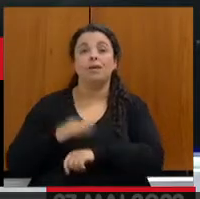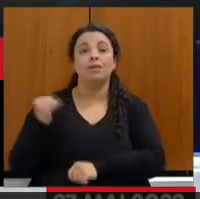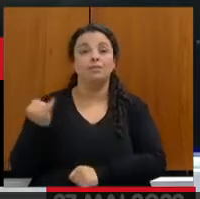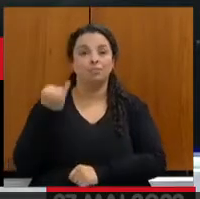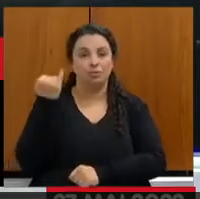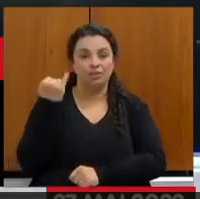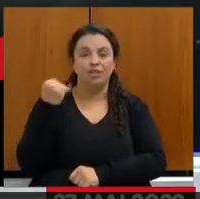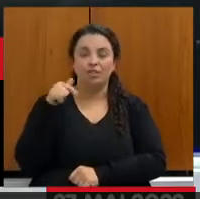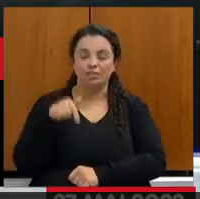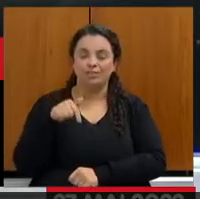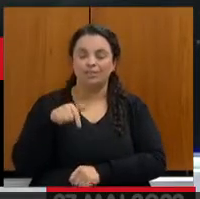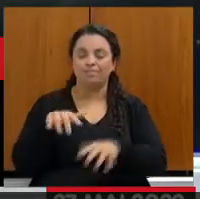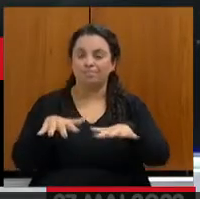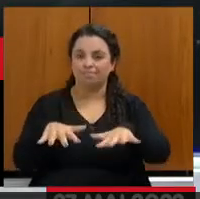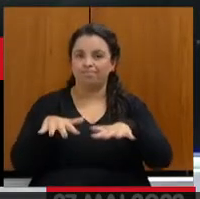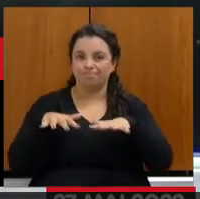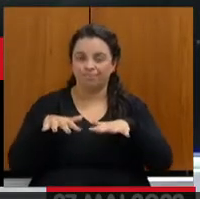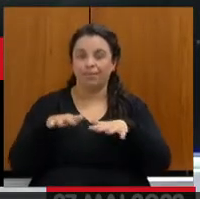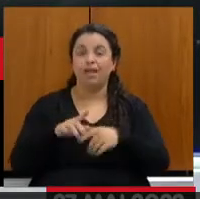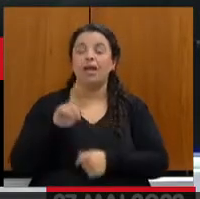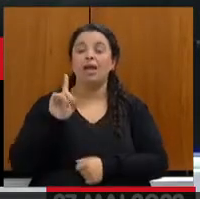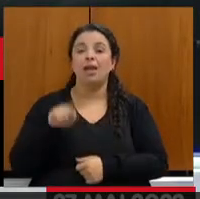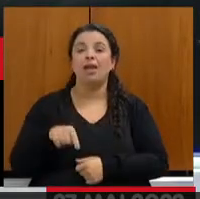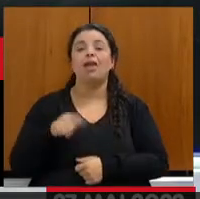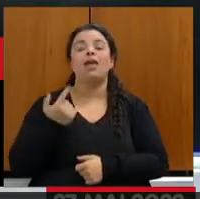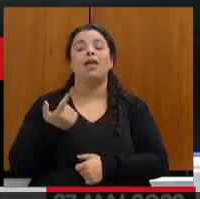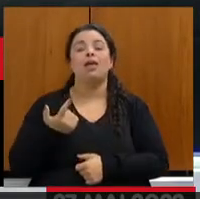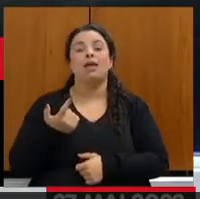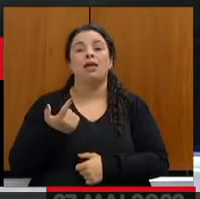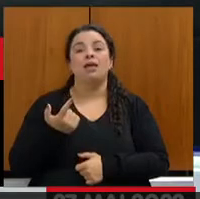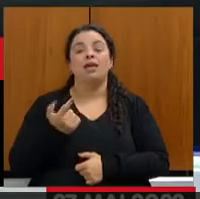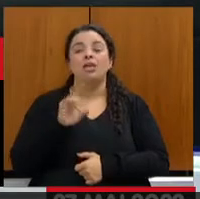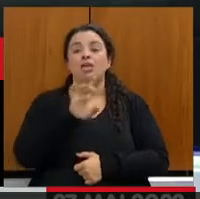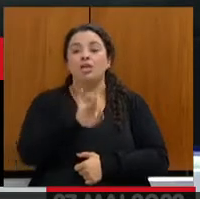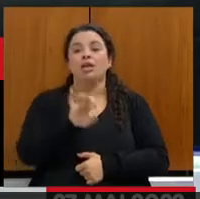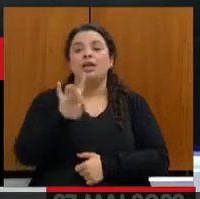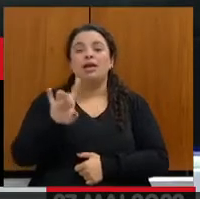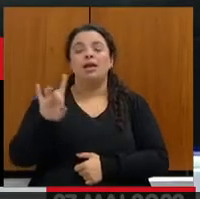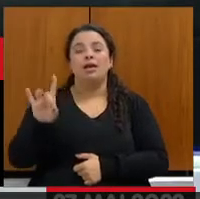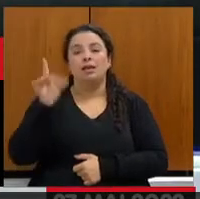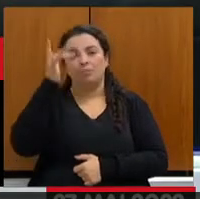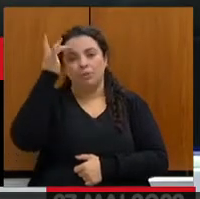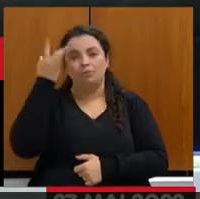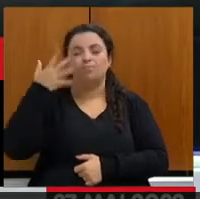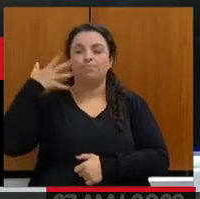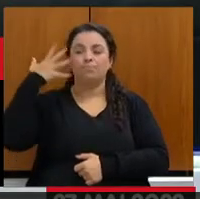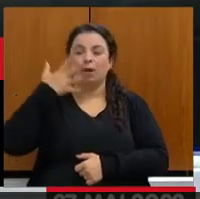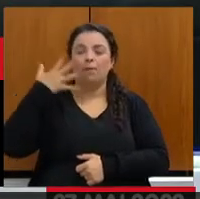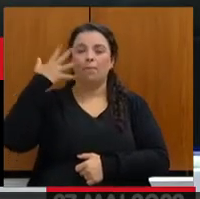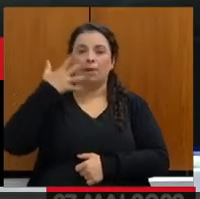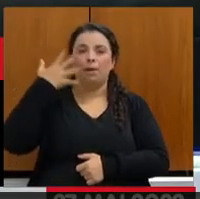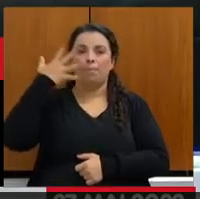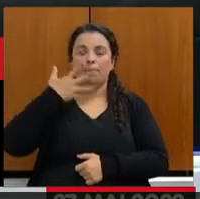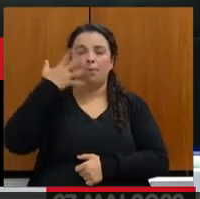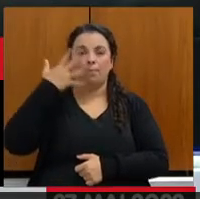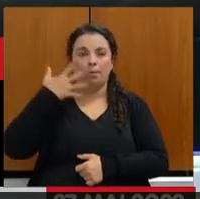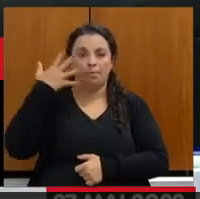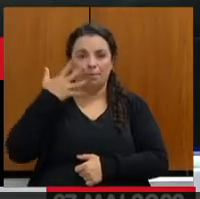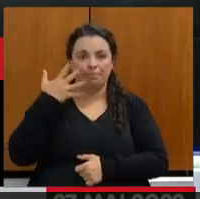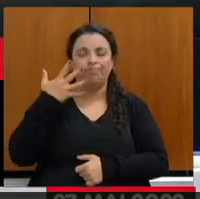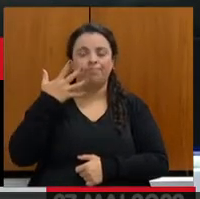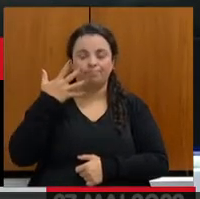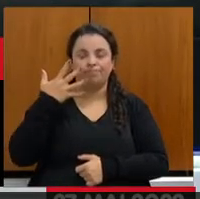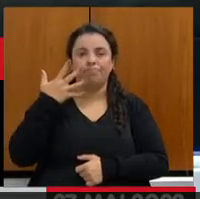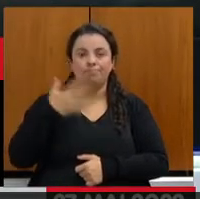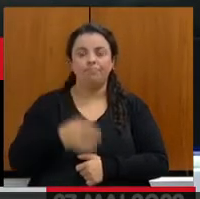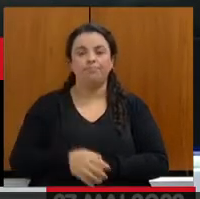sessão plenária que é a participação de cada uma de vocês aqui na nossa sessão